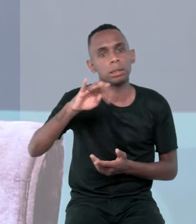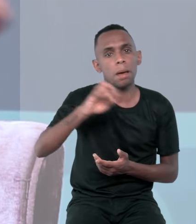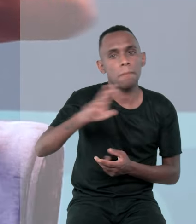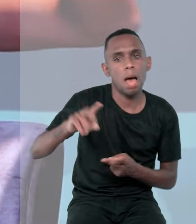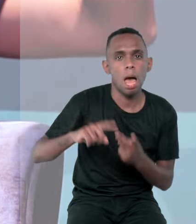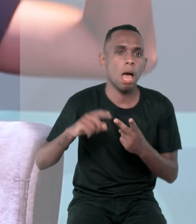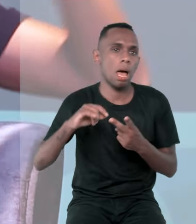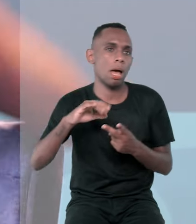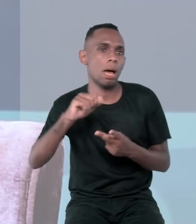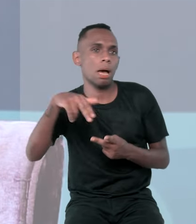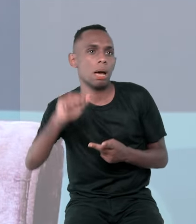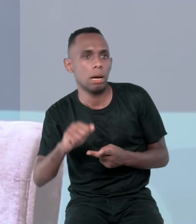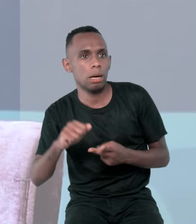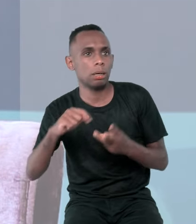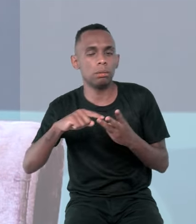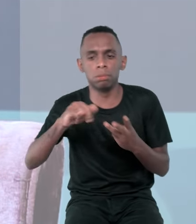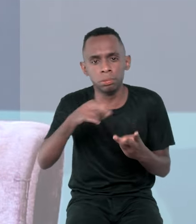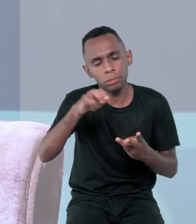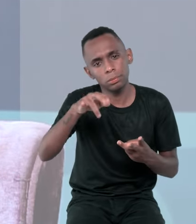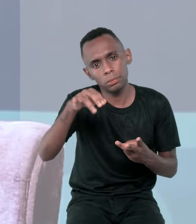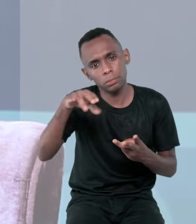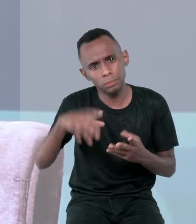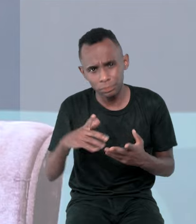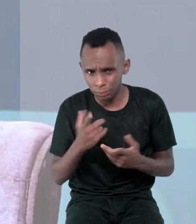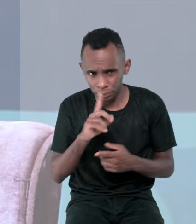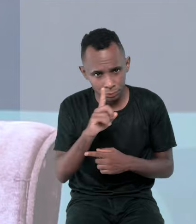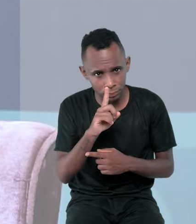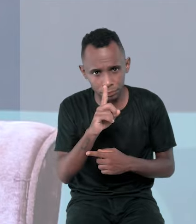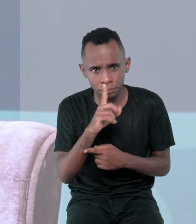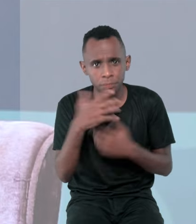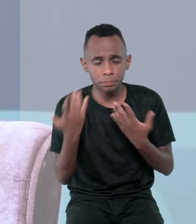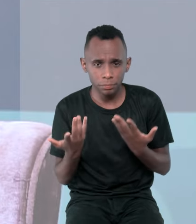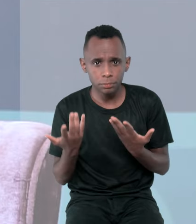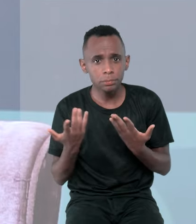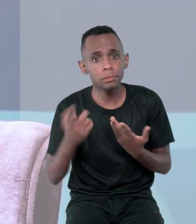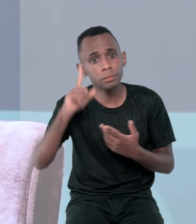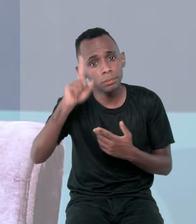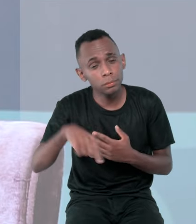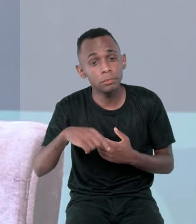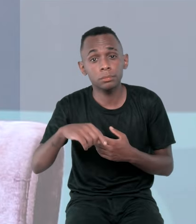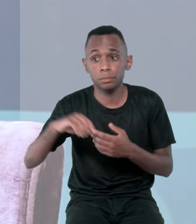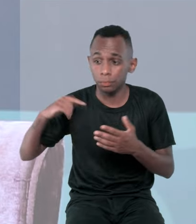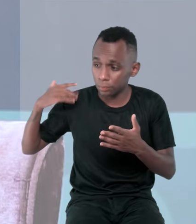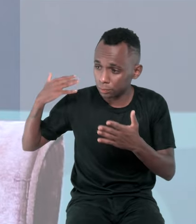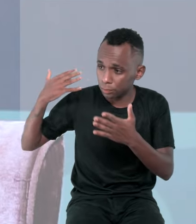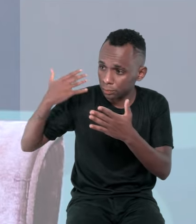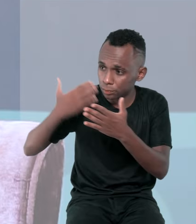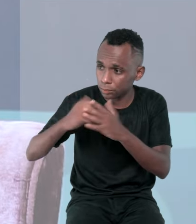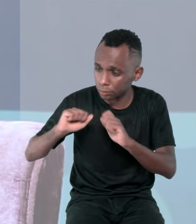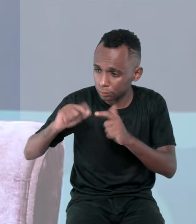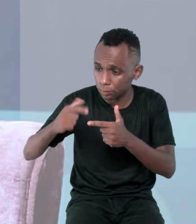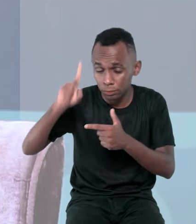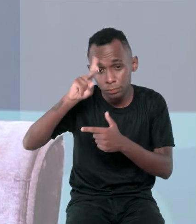Maria Gonçalves, o Jefferson. Não, isso é o resultado de uma luta e uma luta